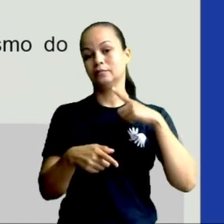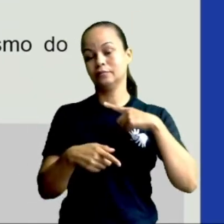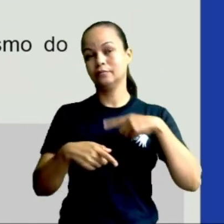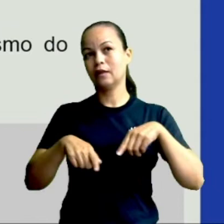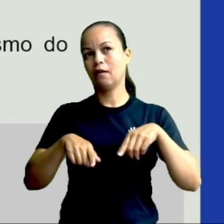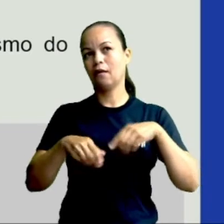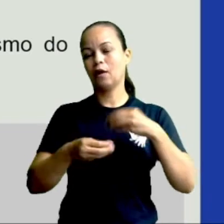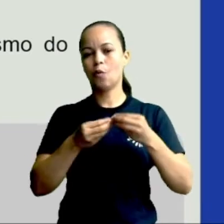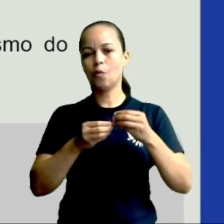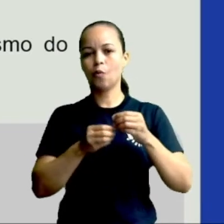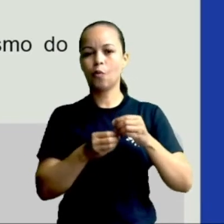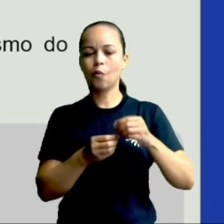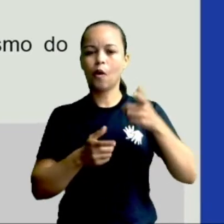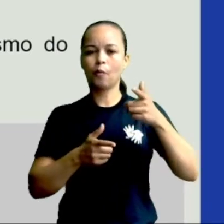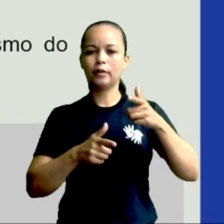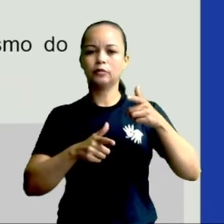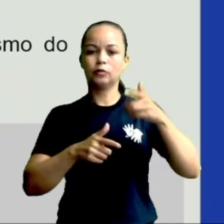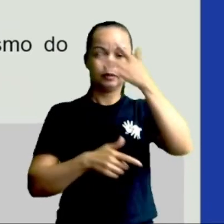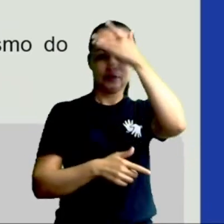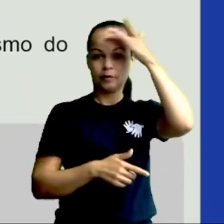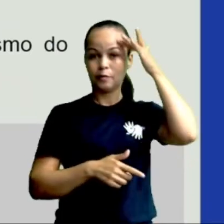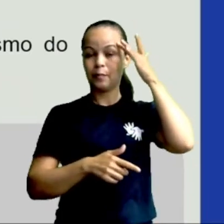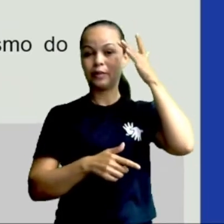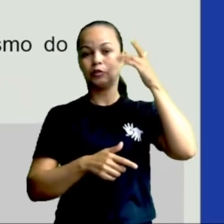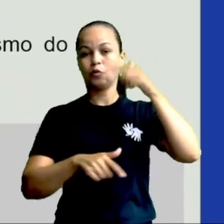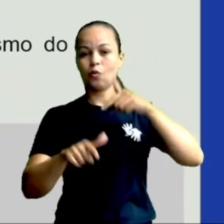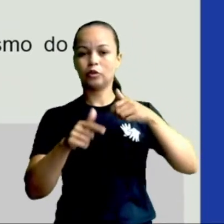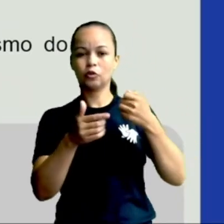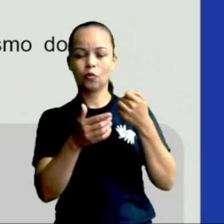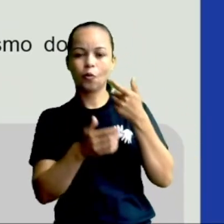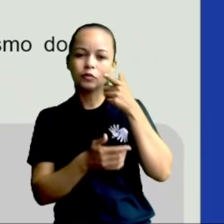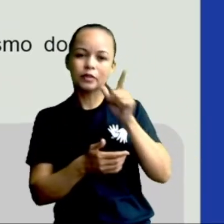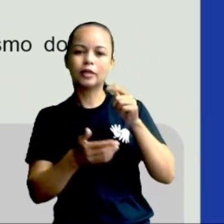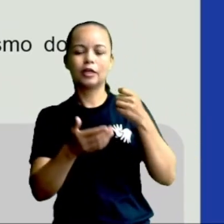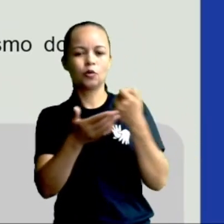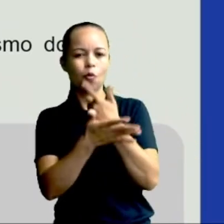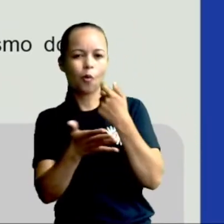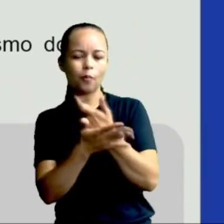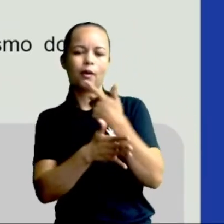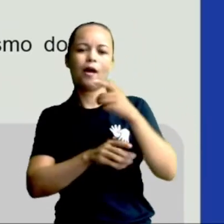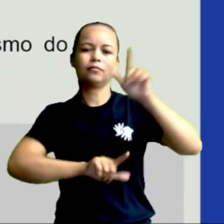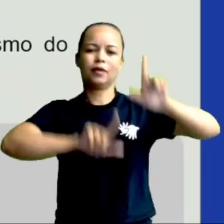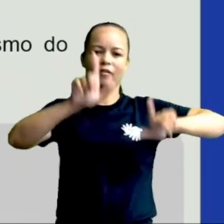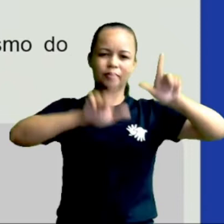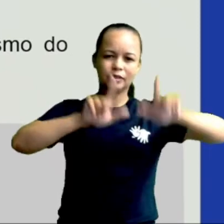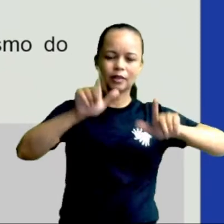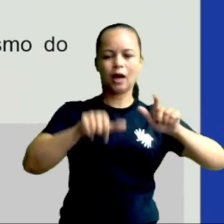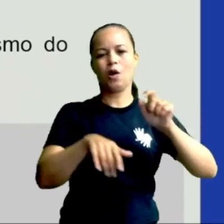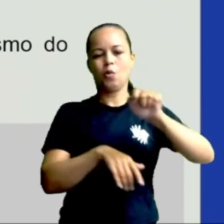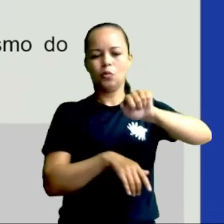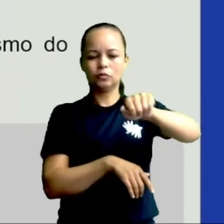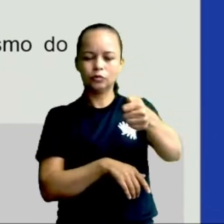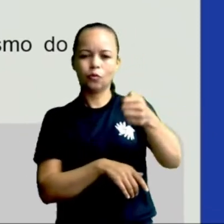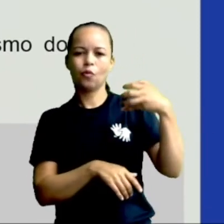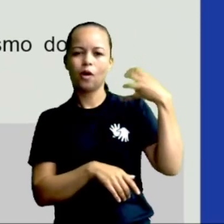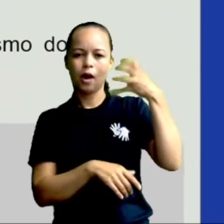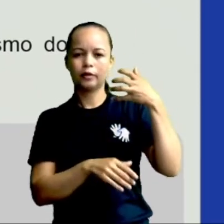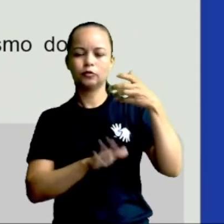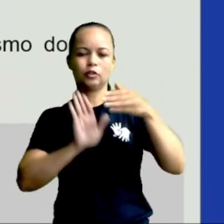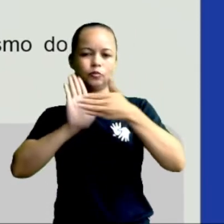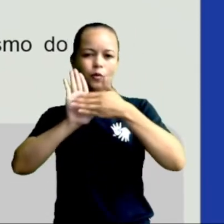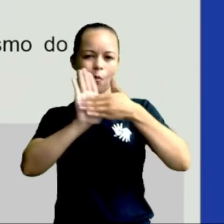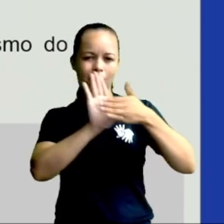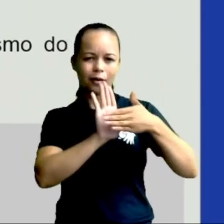Então o aumento de pessoas conseguindo aí comprar a né? Do rádio, e aí essas